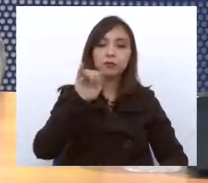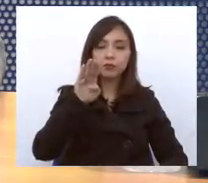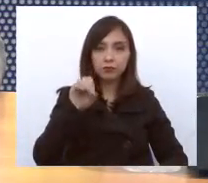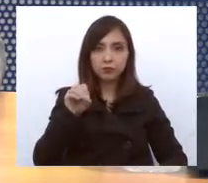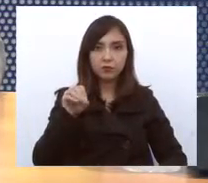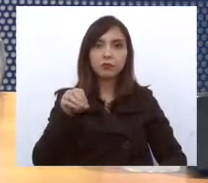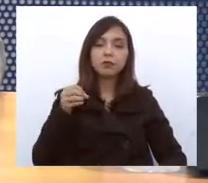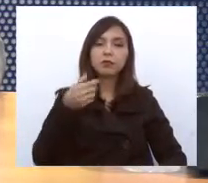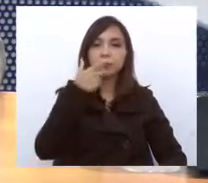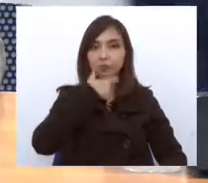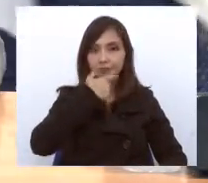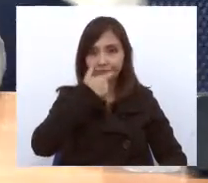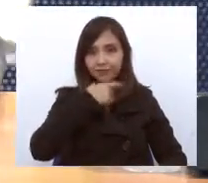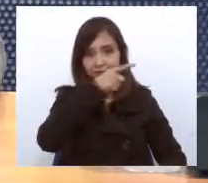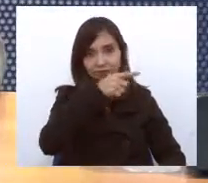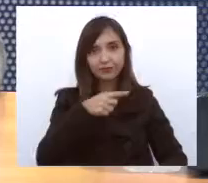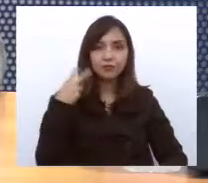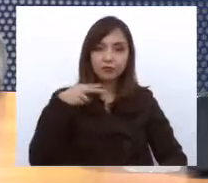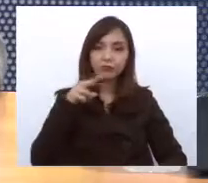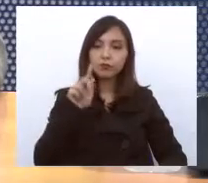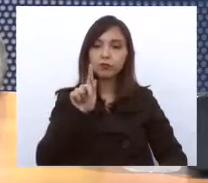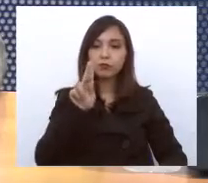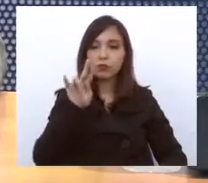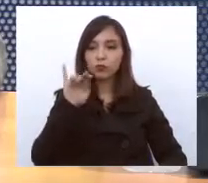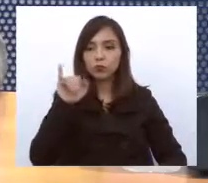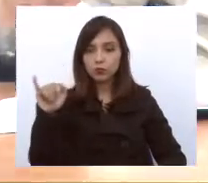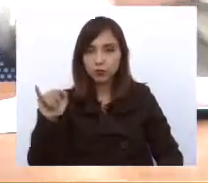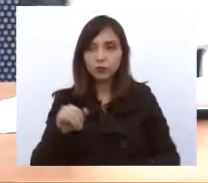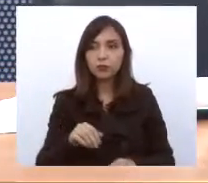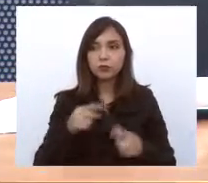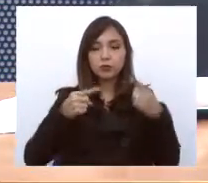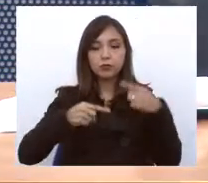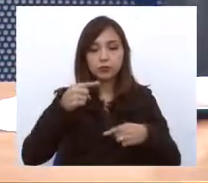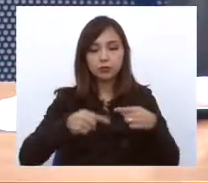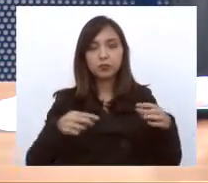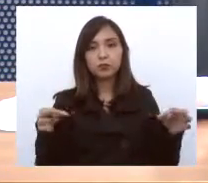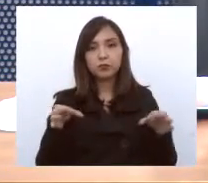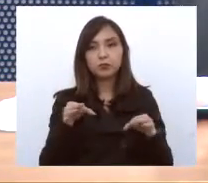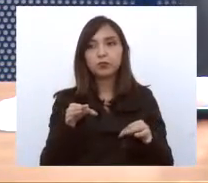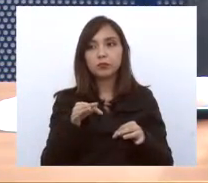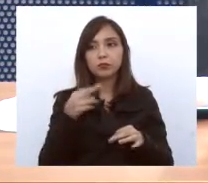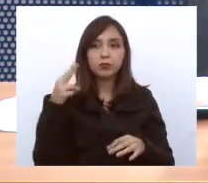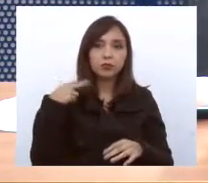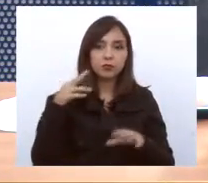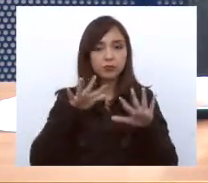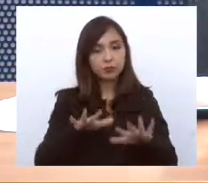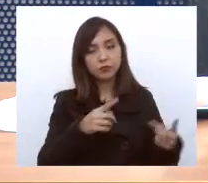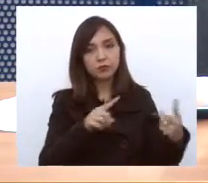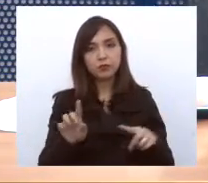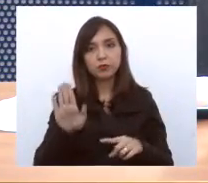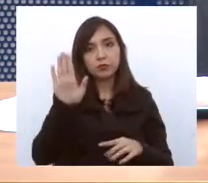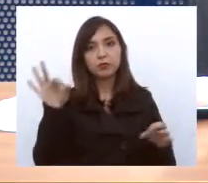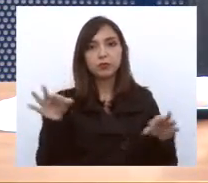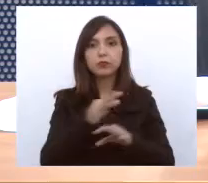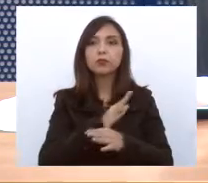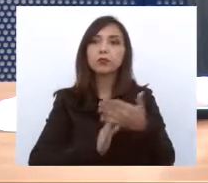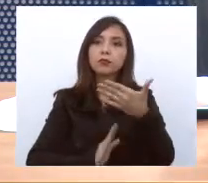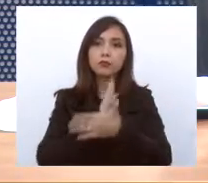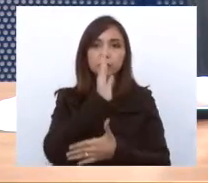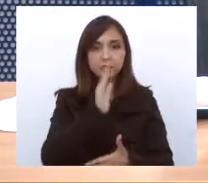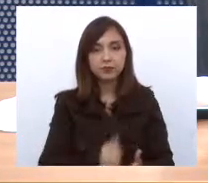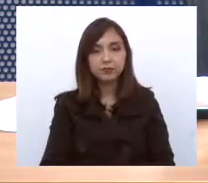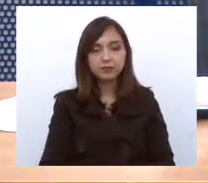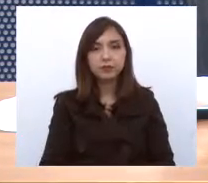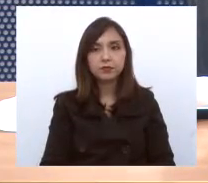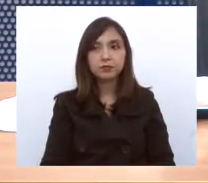Nova Bom Sucesso. Autor, vereador Guti. Em discussão, encerrada a discussão e votação. Os vereadores favoráveis para isso, comissões contrárias manifestam. Encerrada a